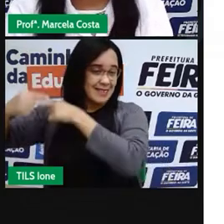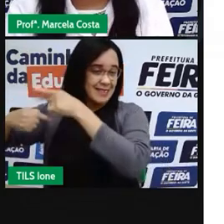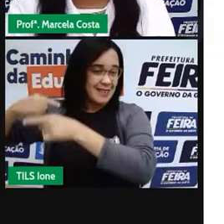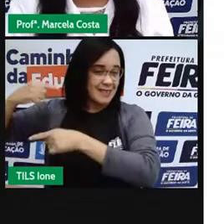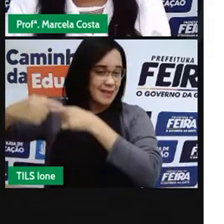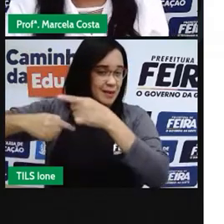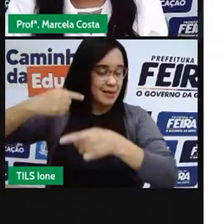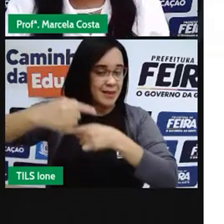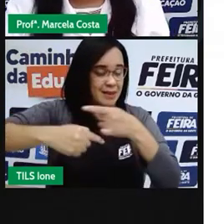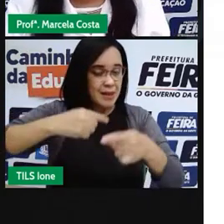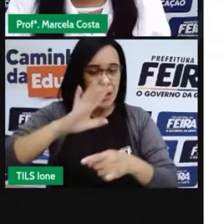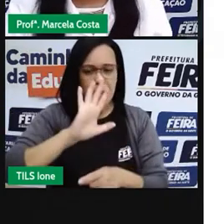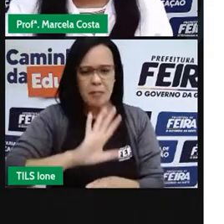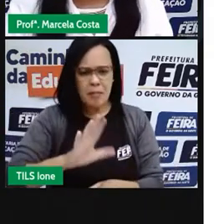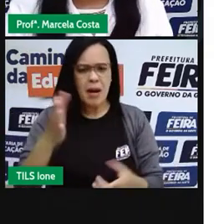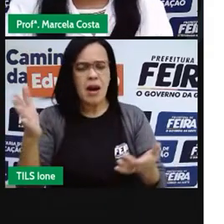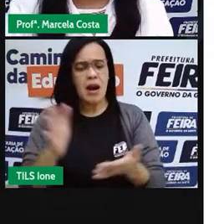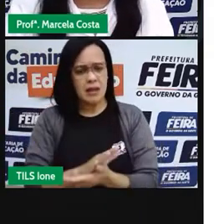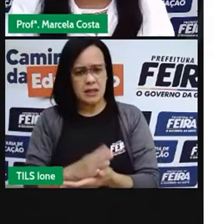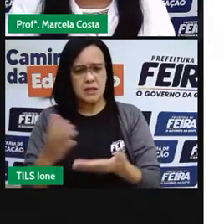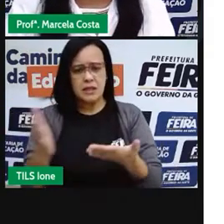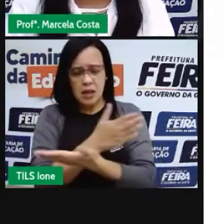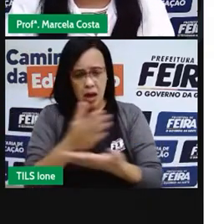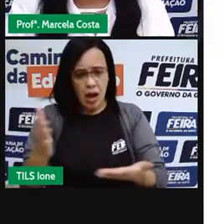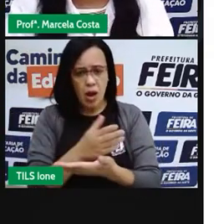indígena. E aí,